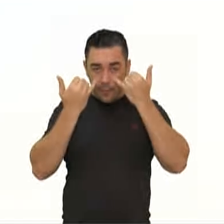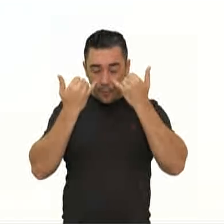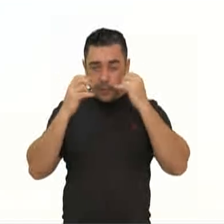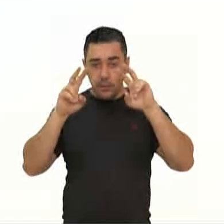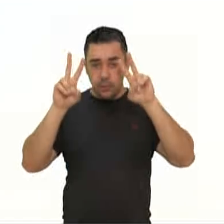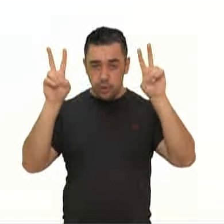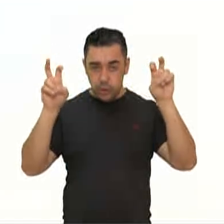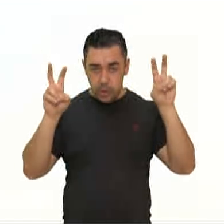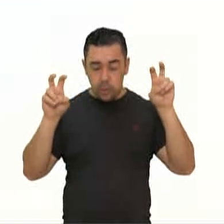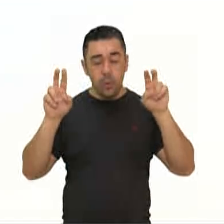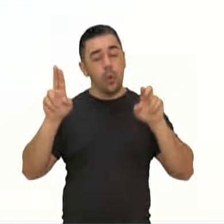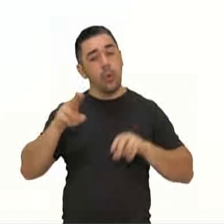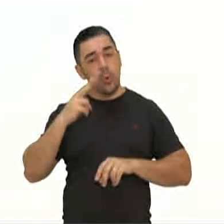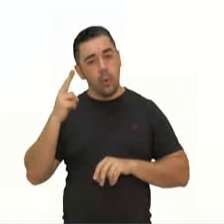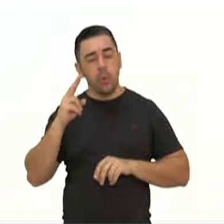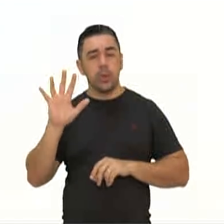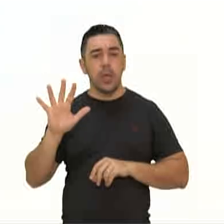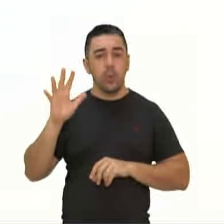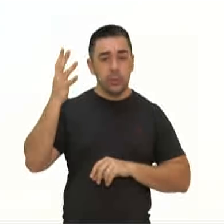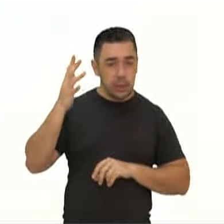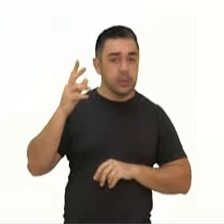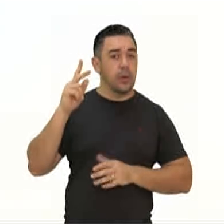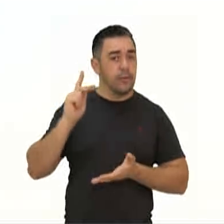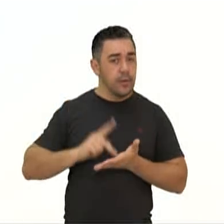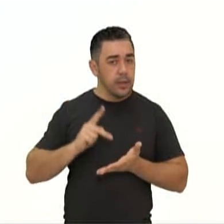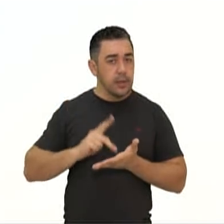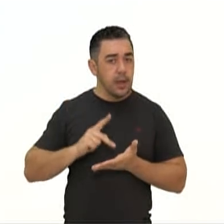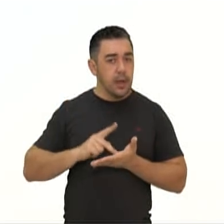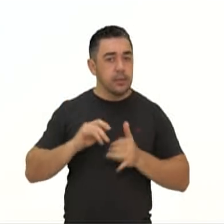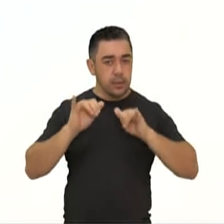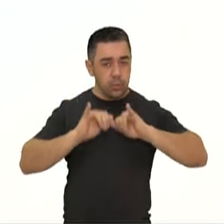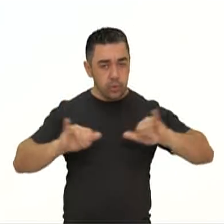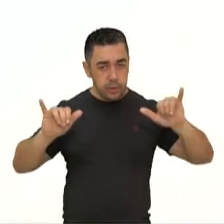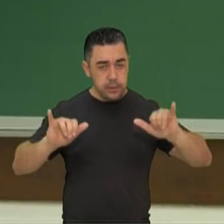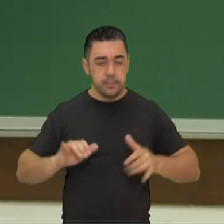ou mencionar um fato relevante da notícia.